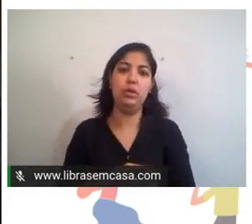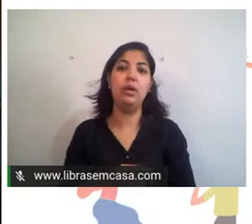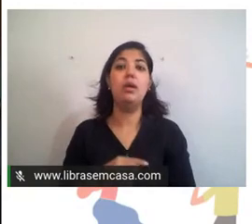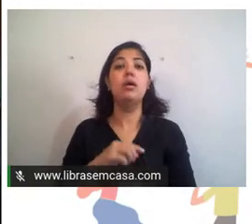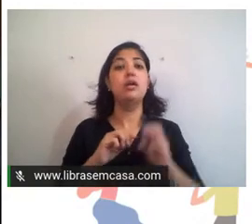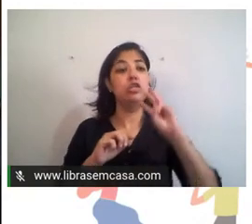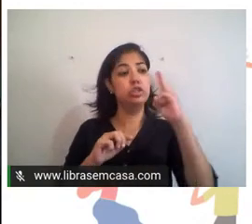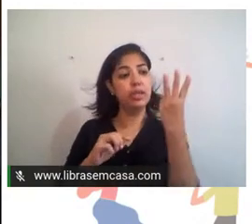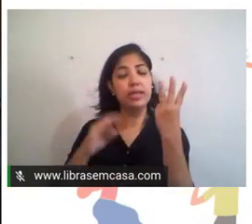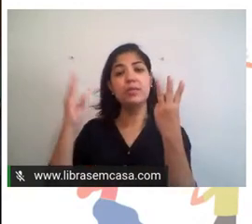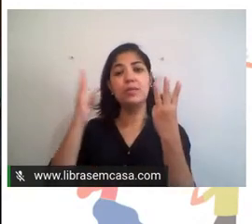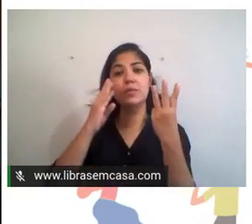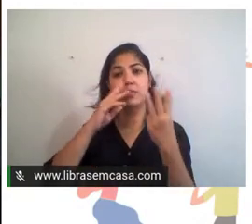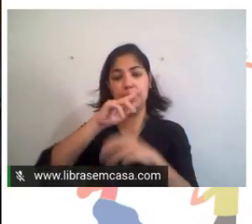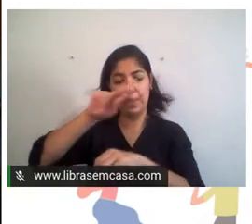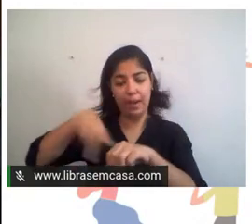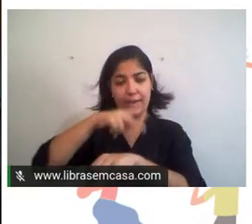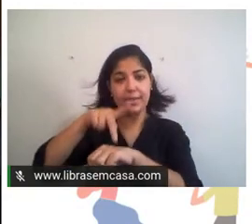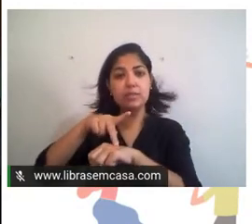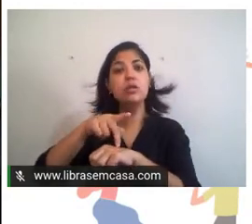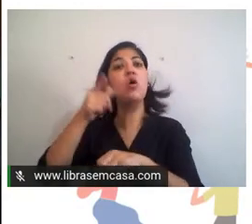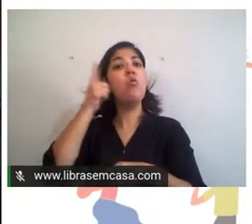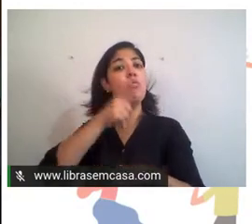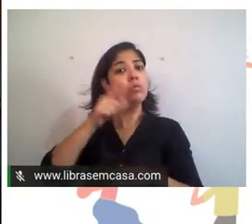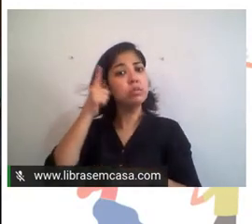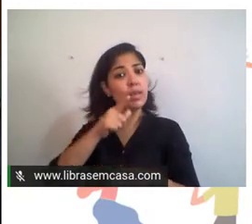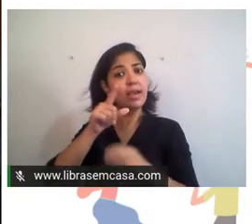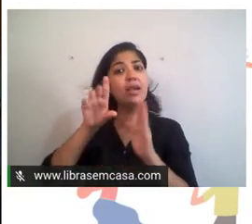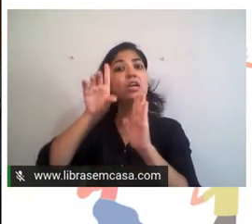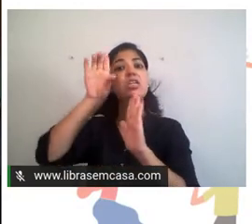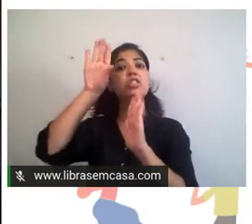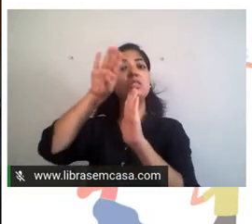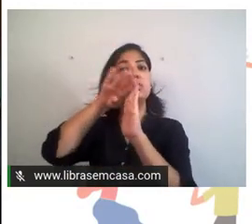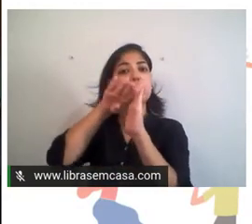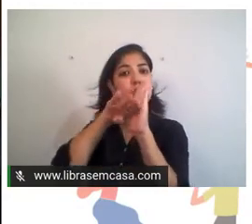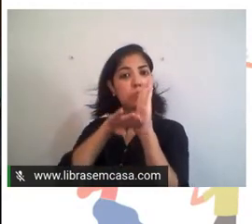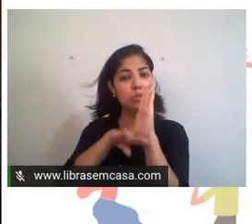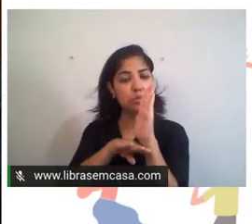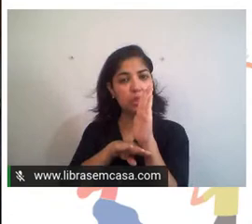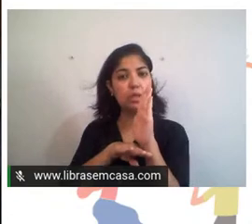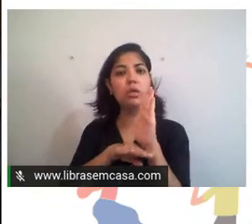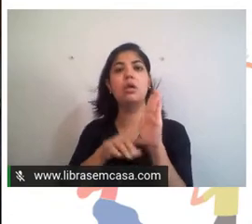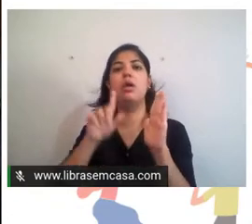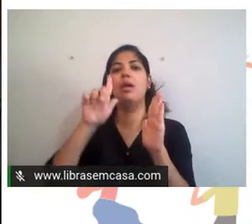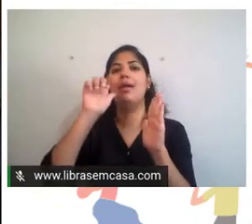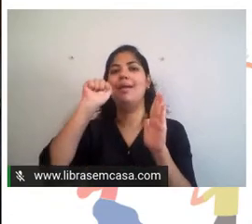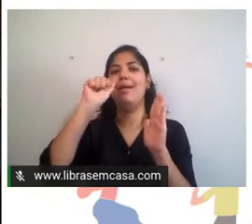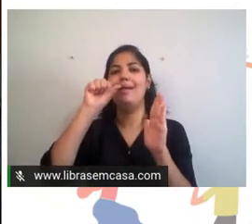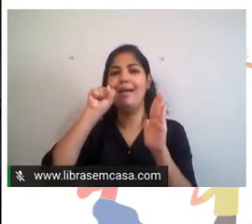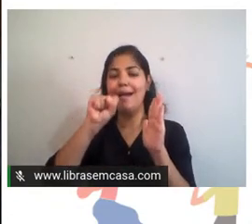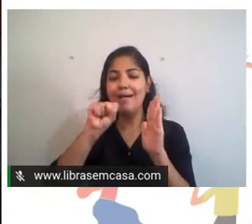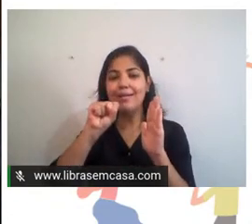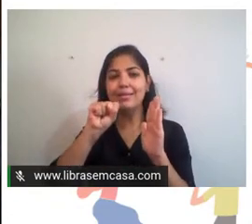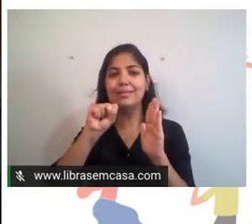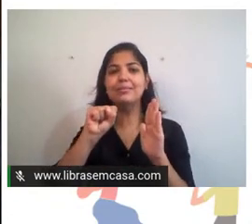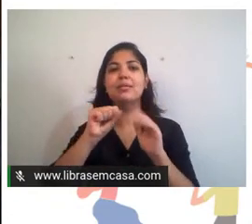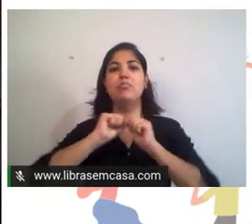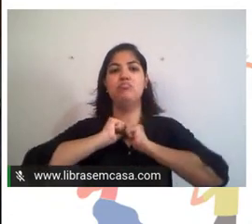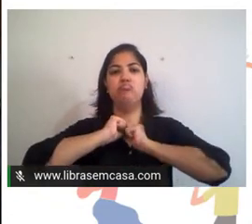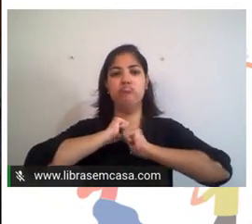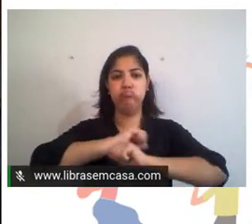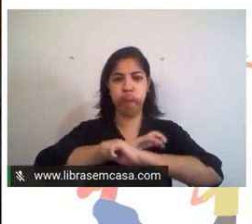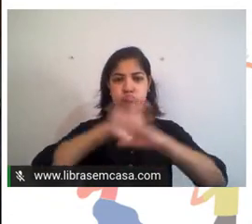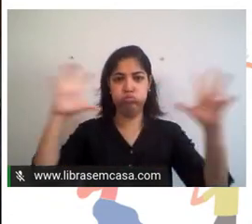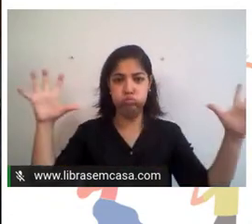rapidamente 13% das emissões de gás de efeito estufa, rapidamente, de uma maneira muito barata e com co-benefícios